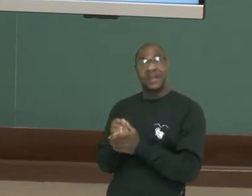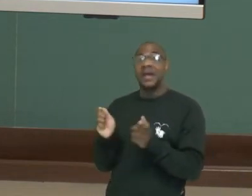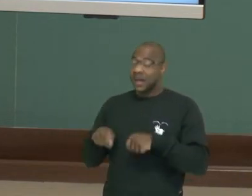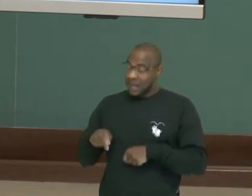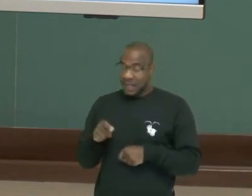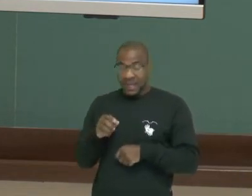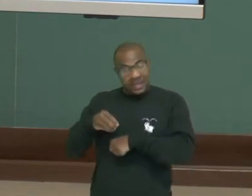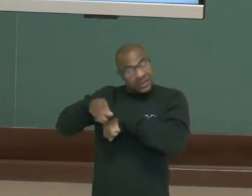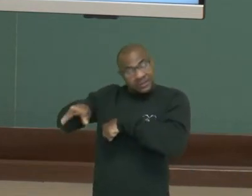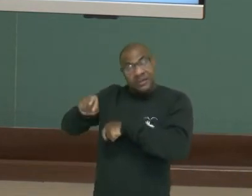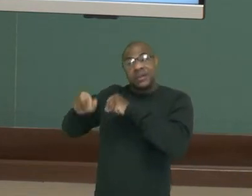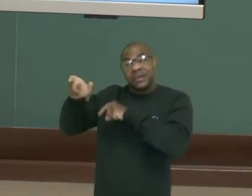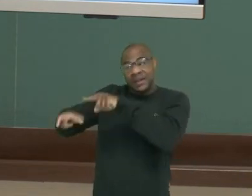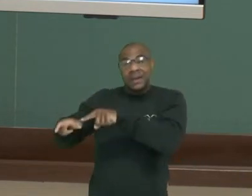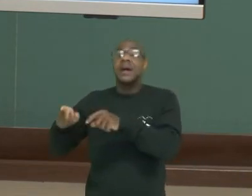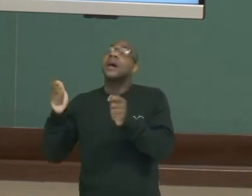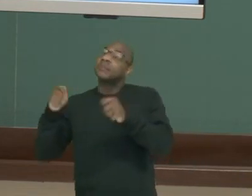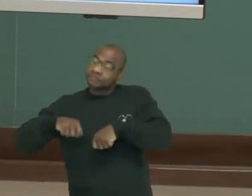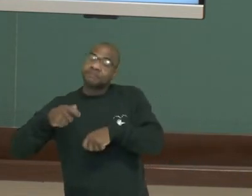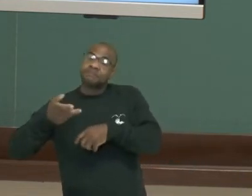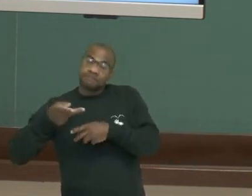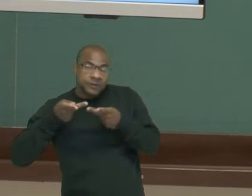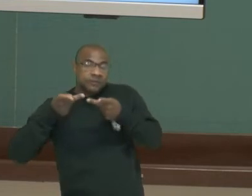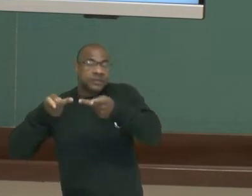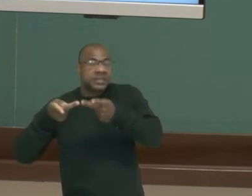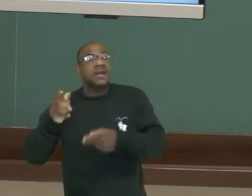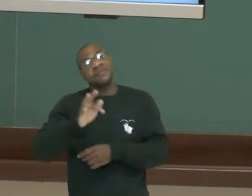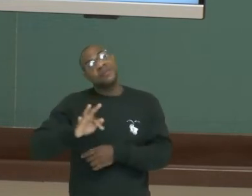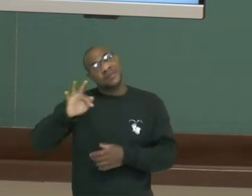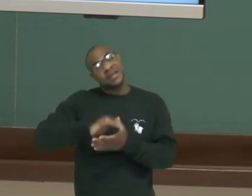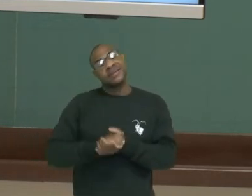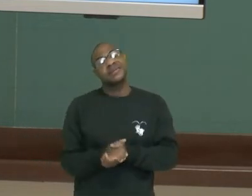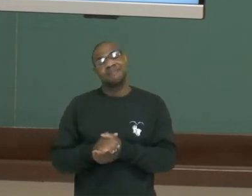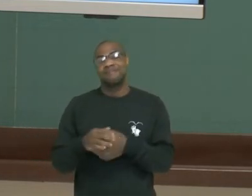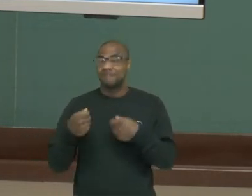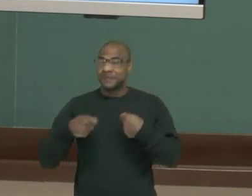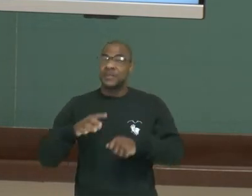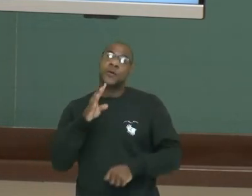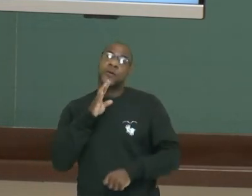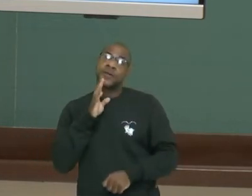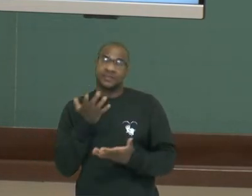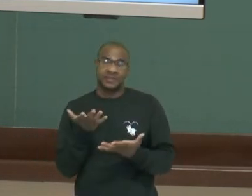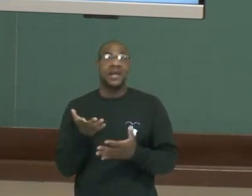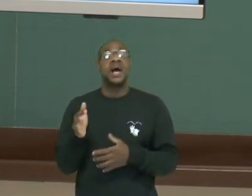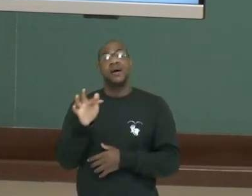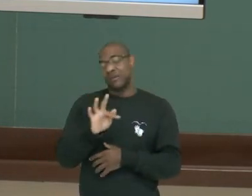explicação a mais para o leitor sobre essa temática que vai ser abordada. Então